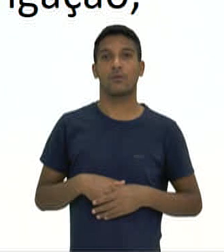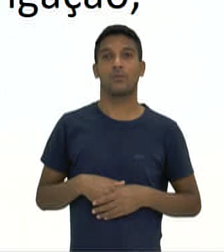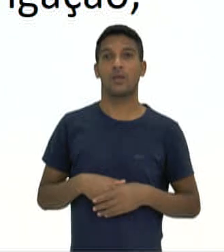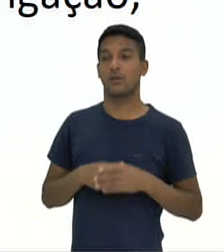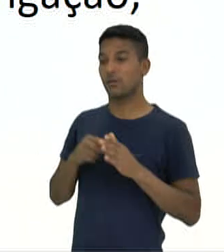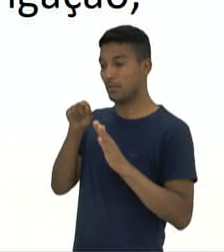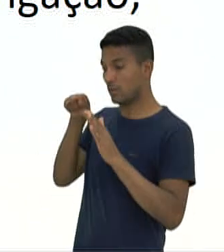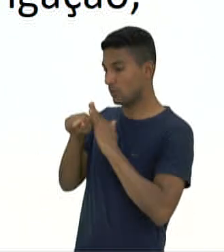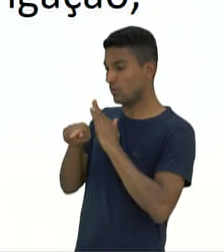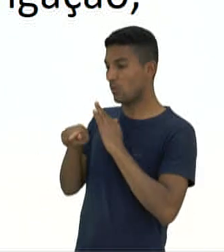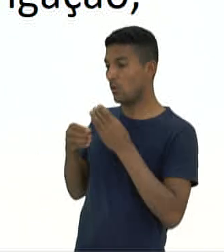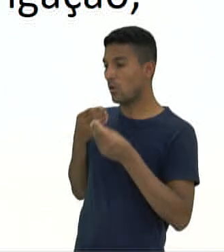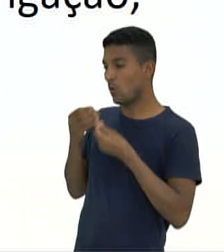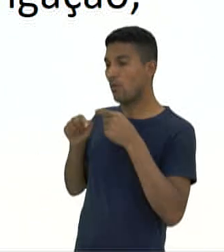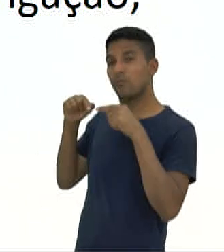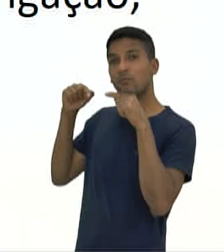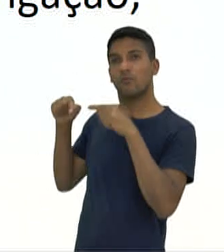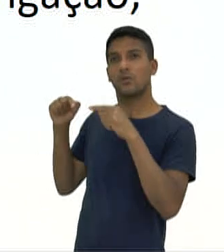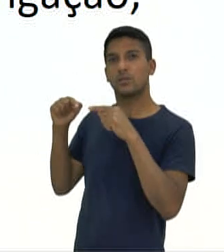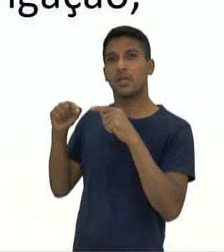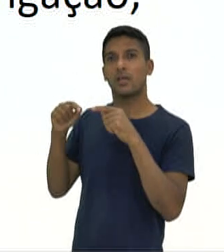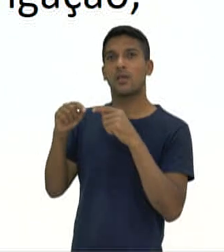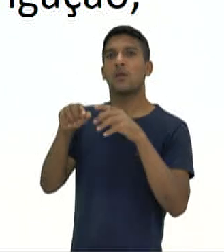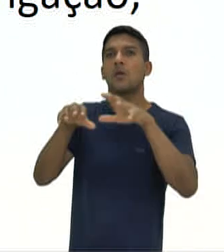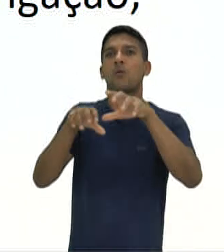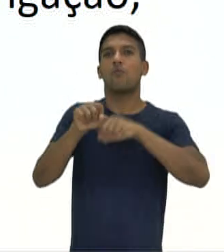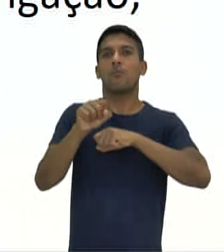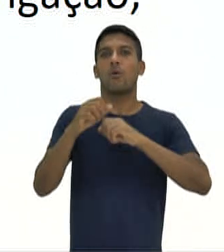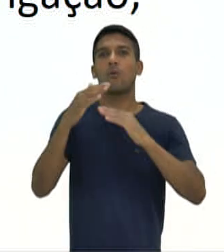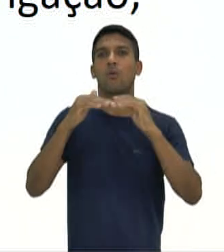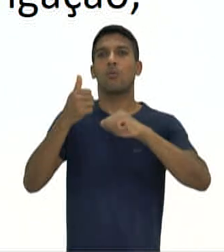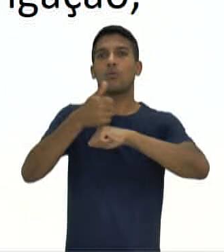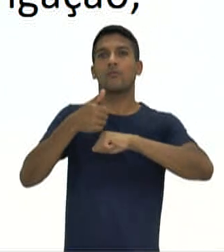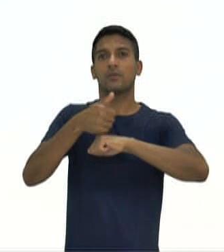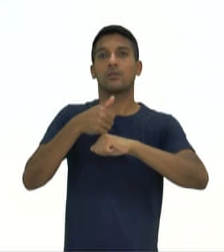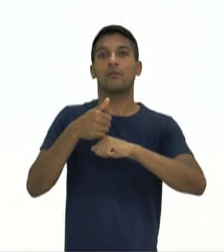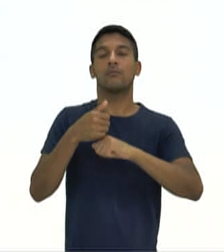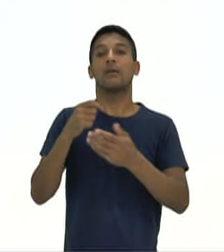é muito objetivo, ele faz um histórico sobre a sua carreira.